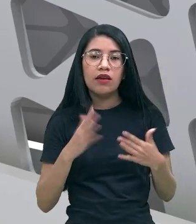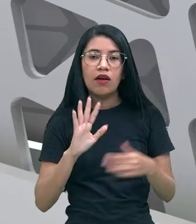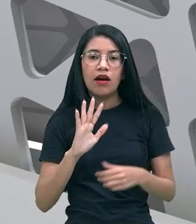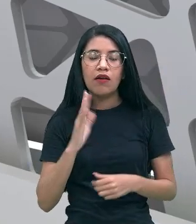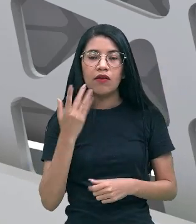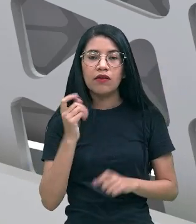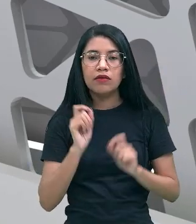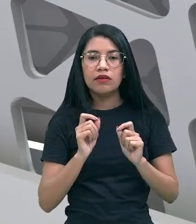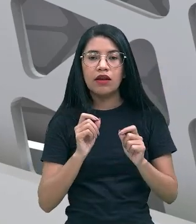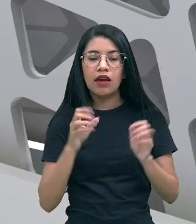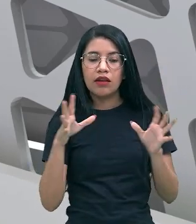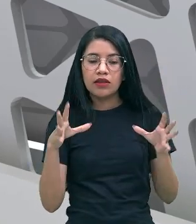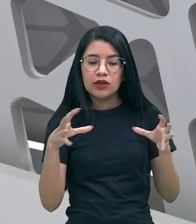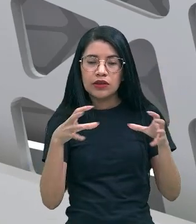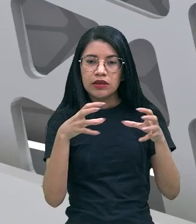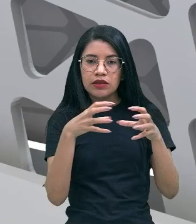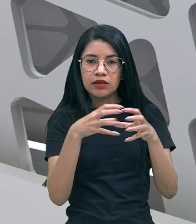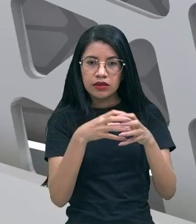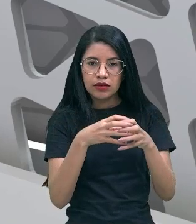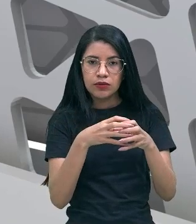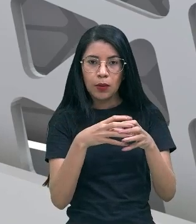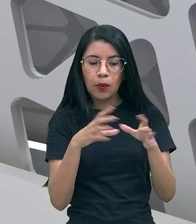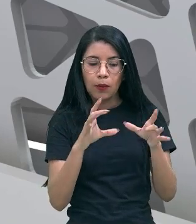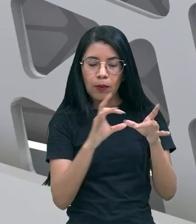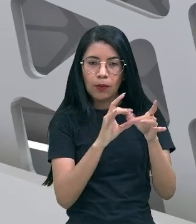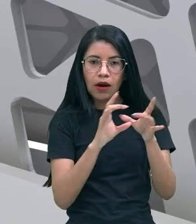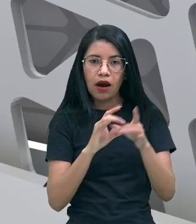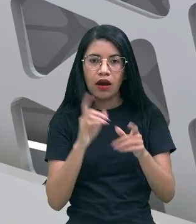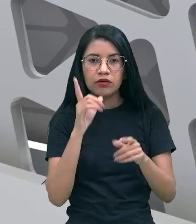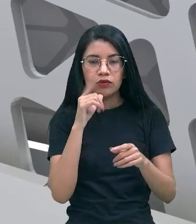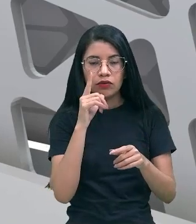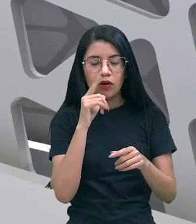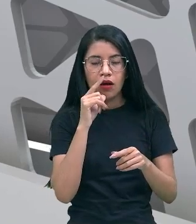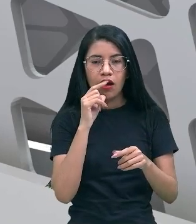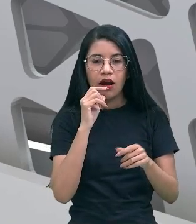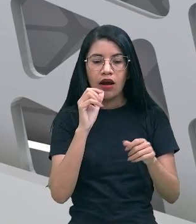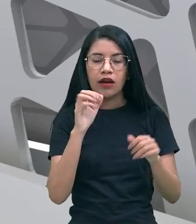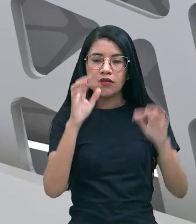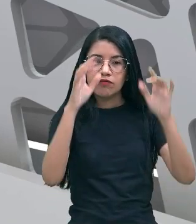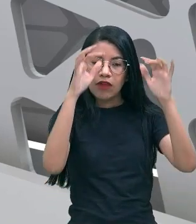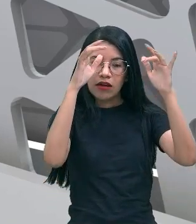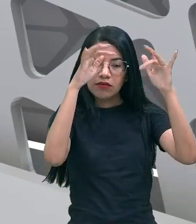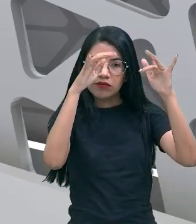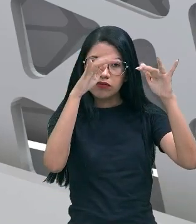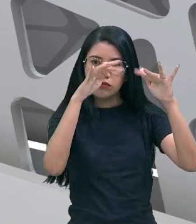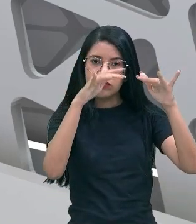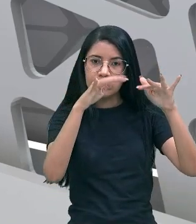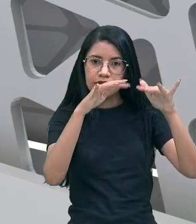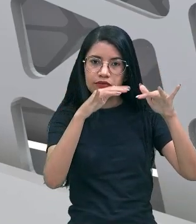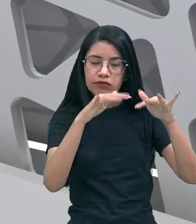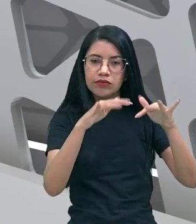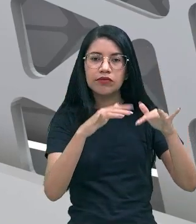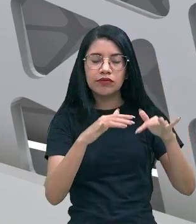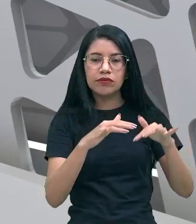gases se unem às moléculas de água, formando a chuva. Quando a chuva cai, quando